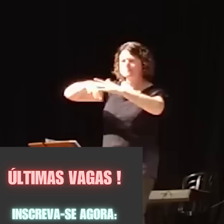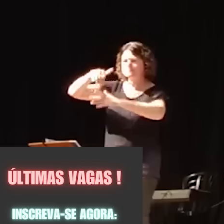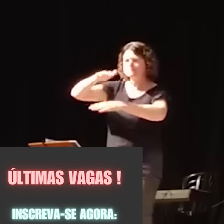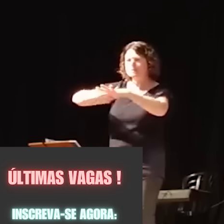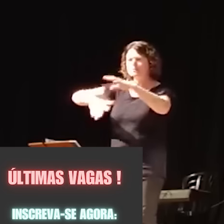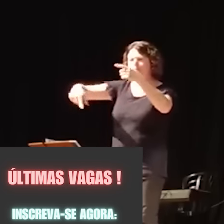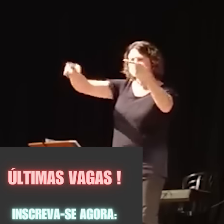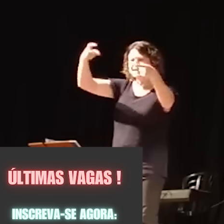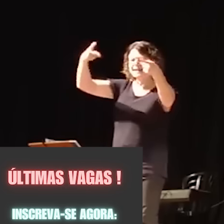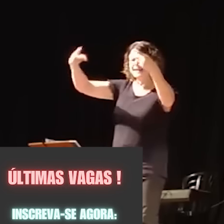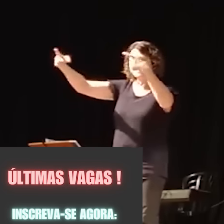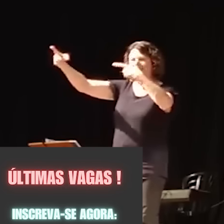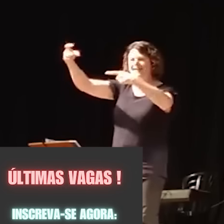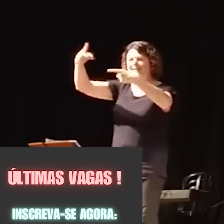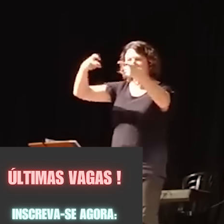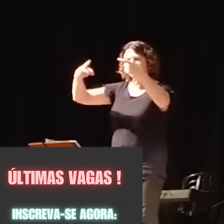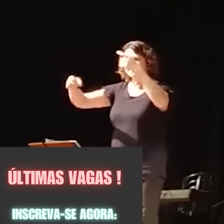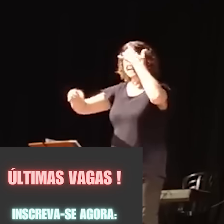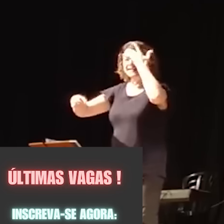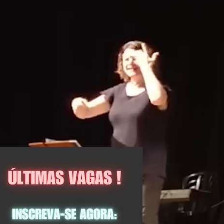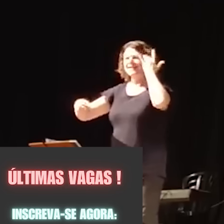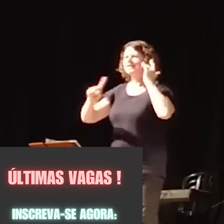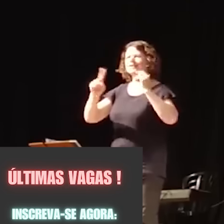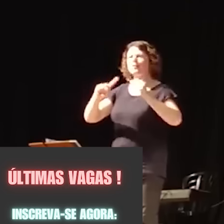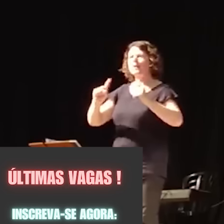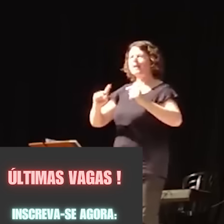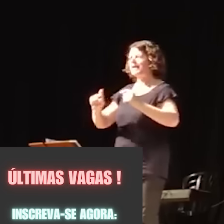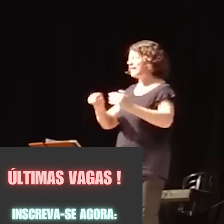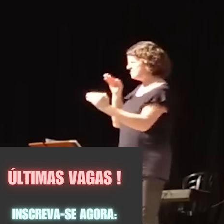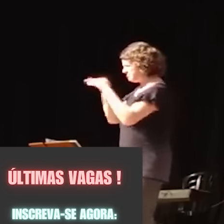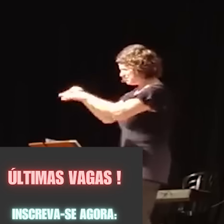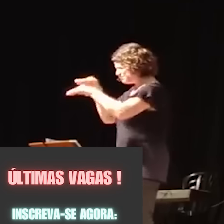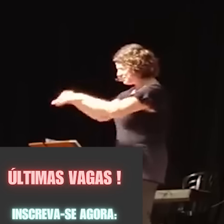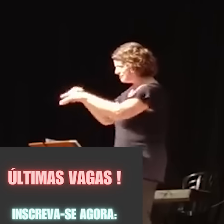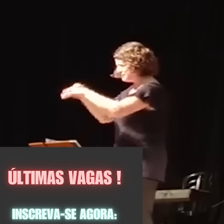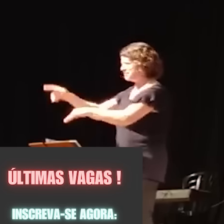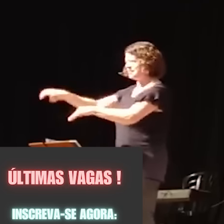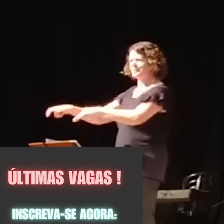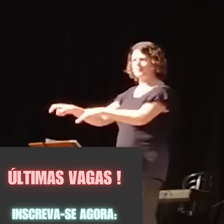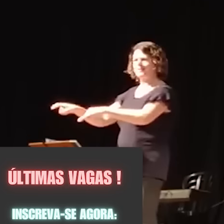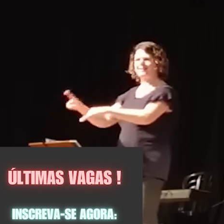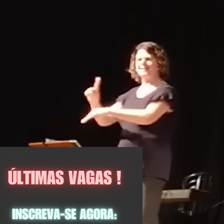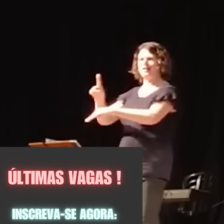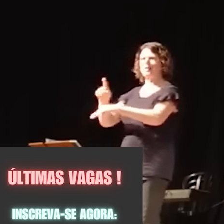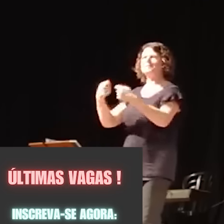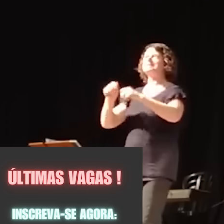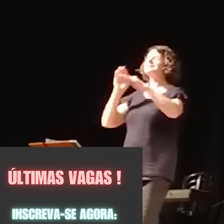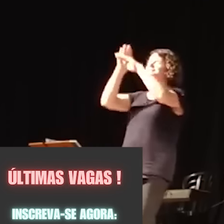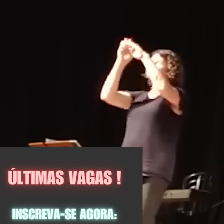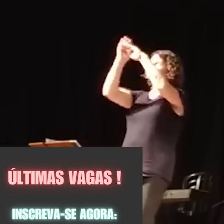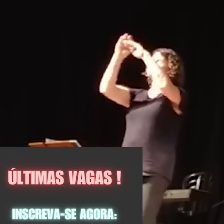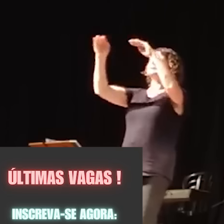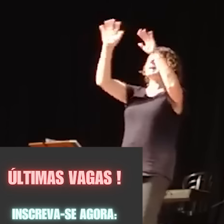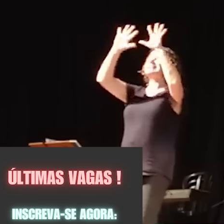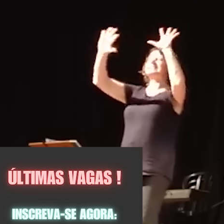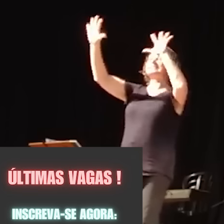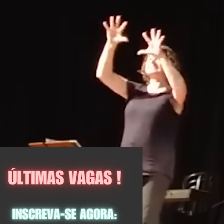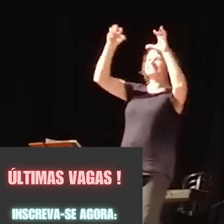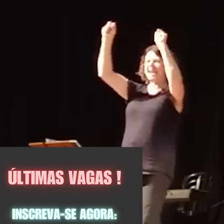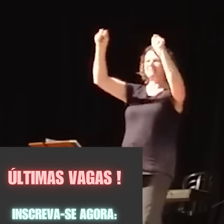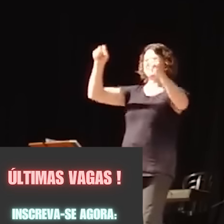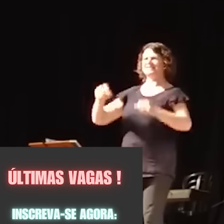quebrar o arco de bronze a Bíblia tá falando de fortalecimento espiritual nós